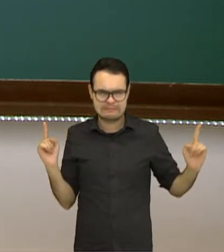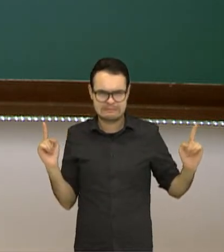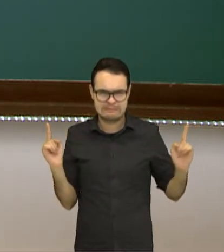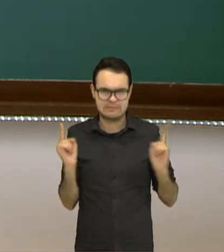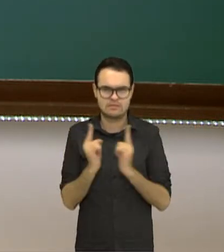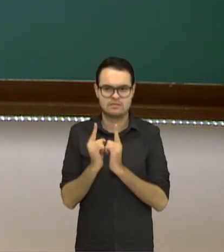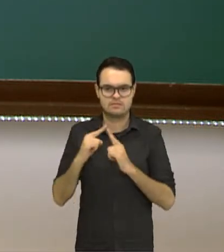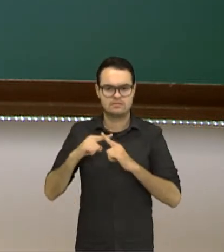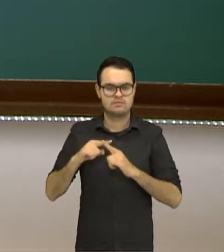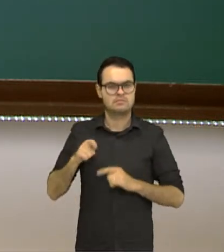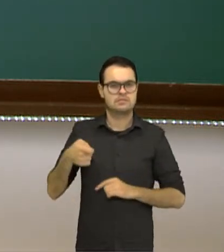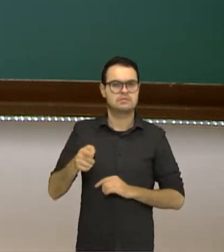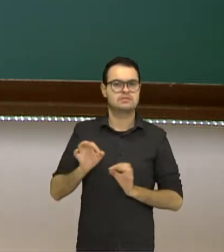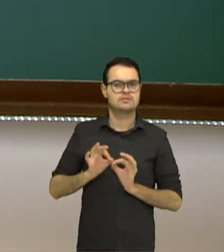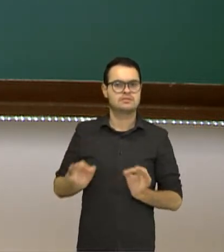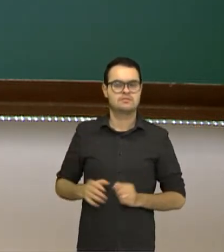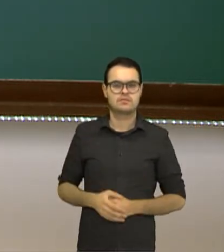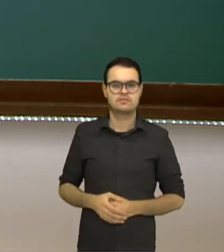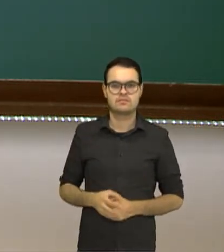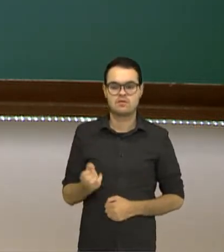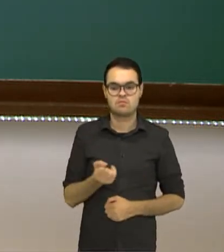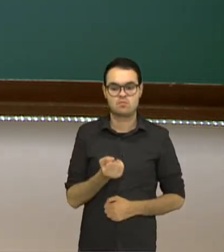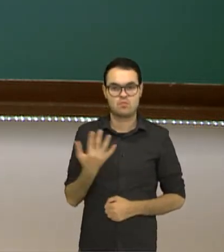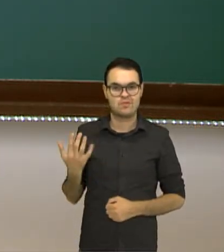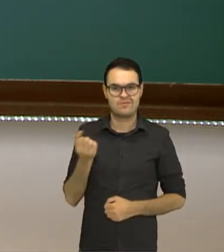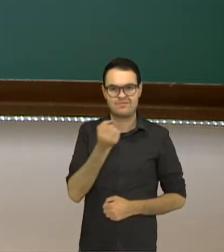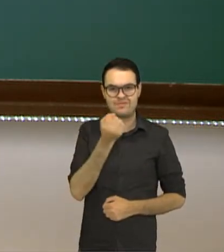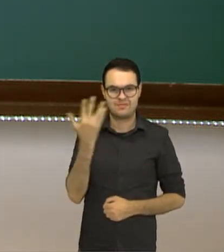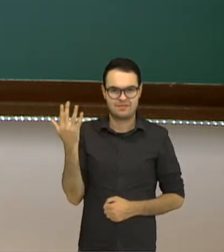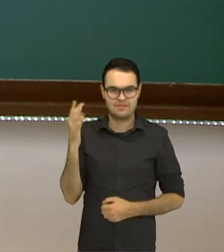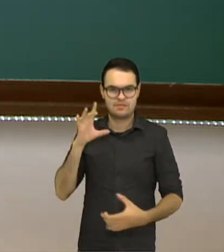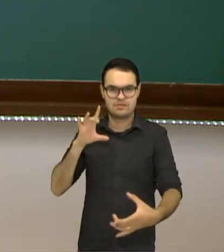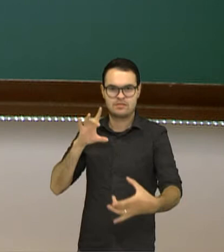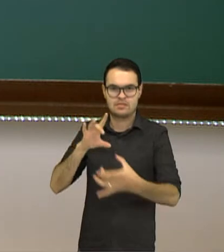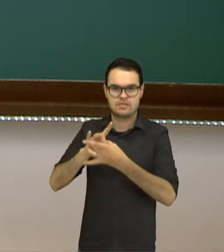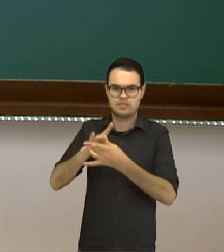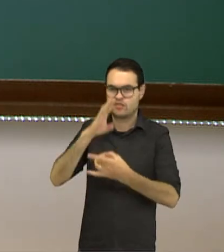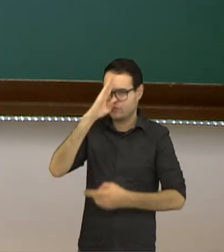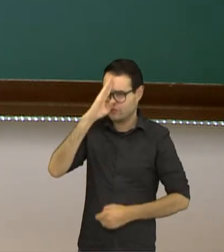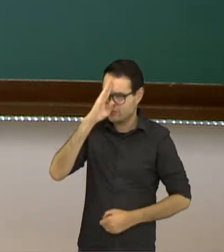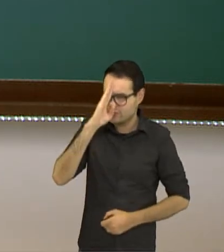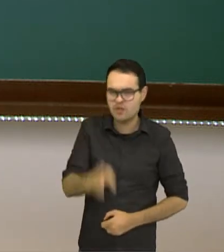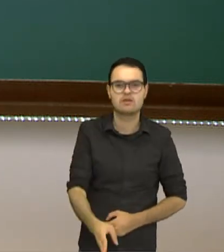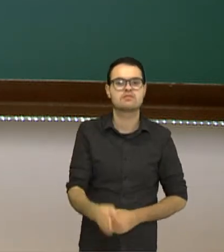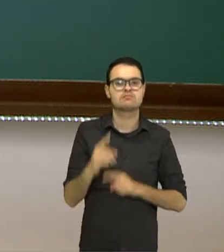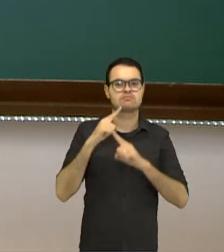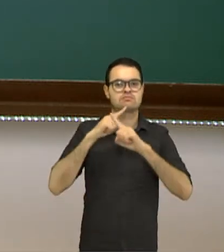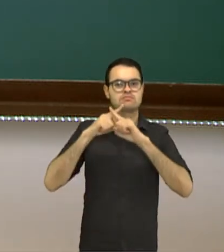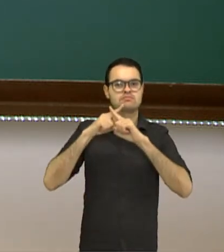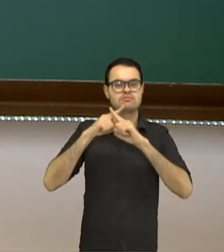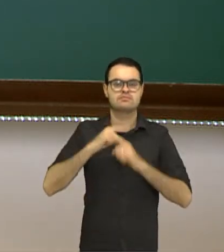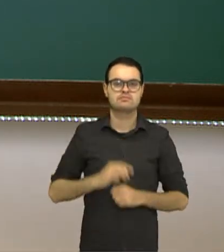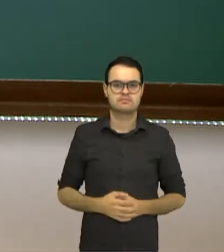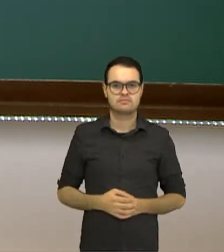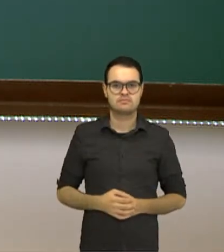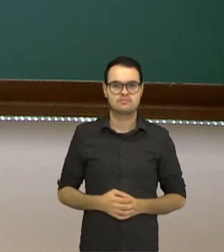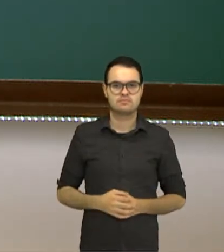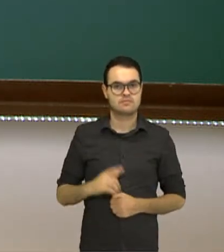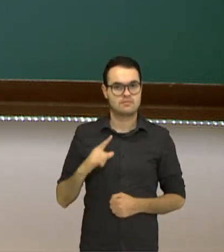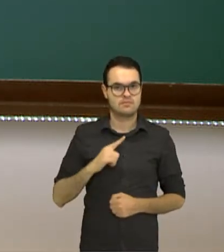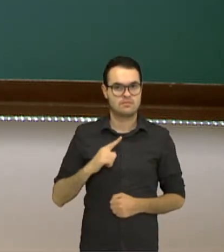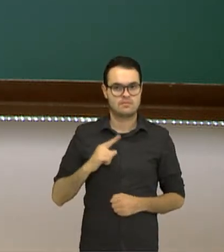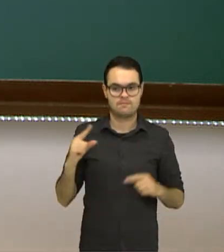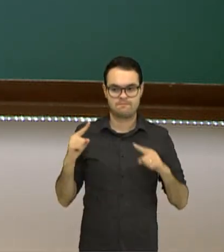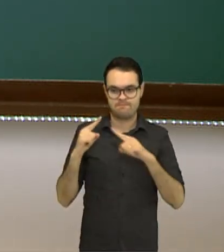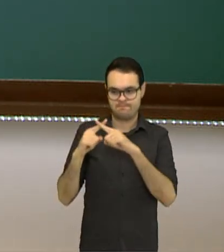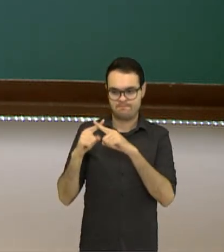a potenciação, ela tem ligação direta com a multiplicação. Então, se eu tenho uma